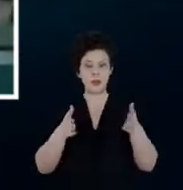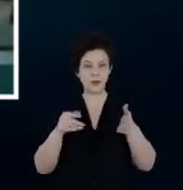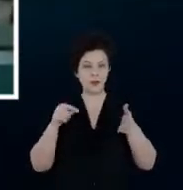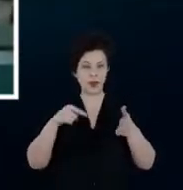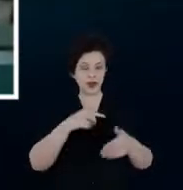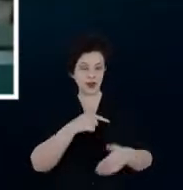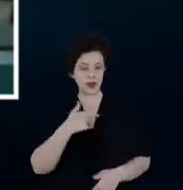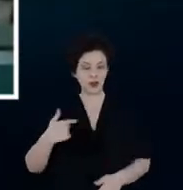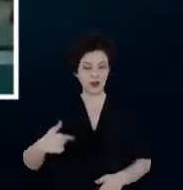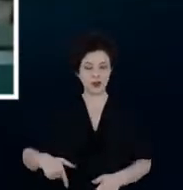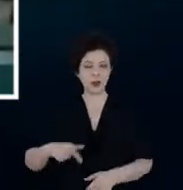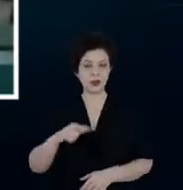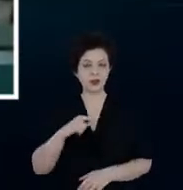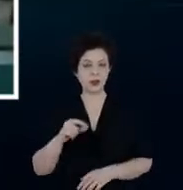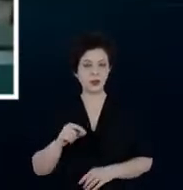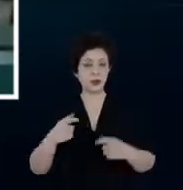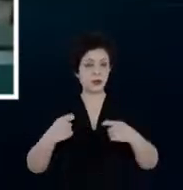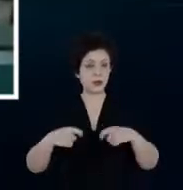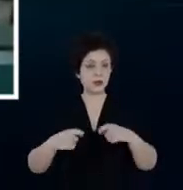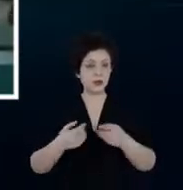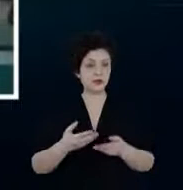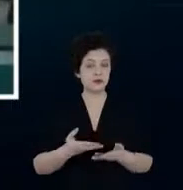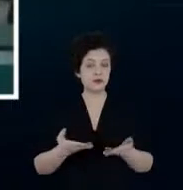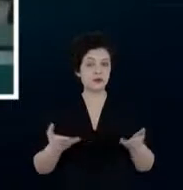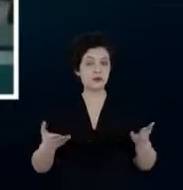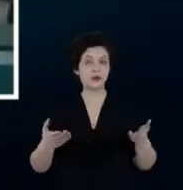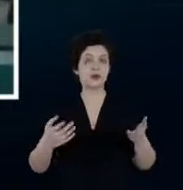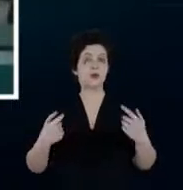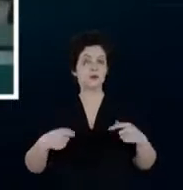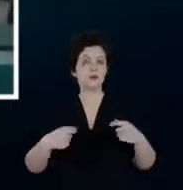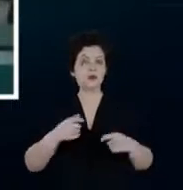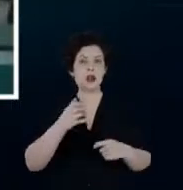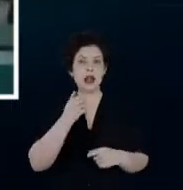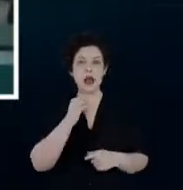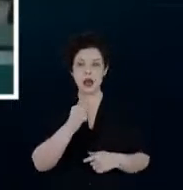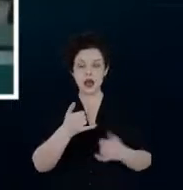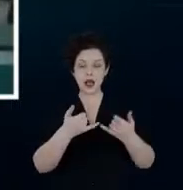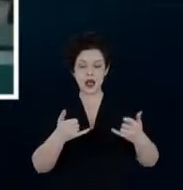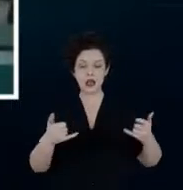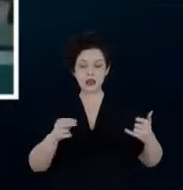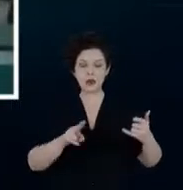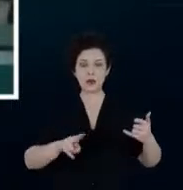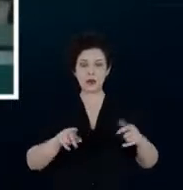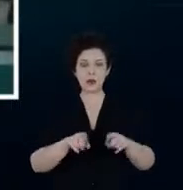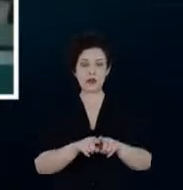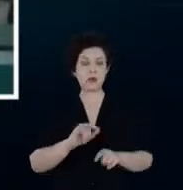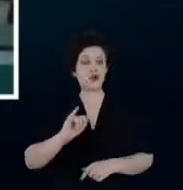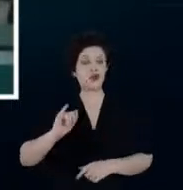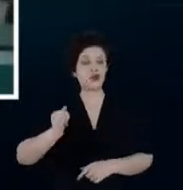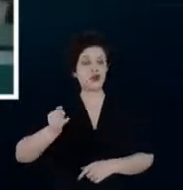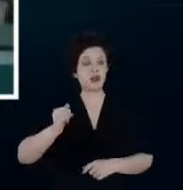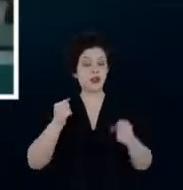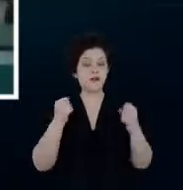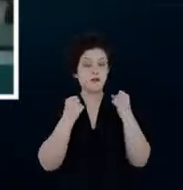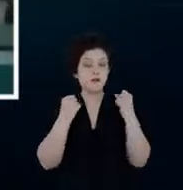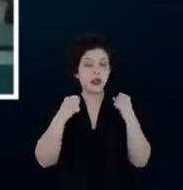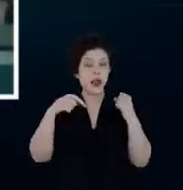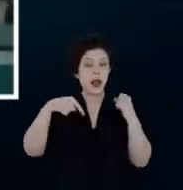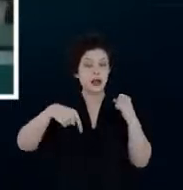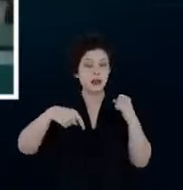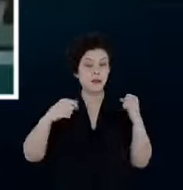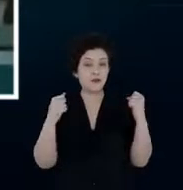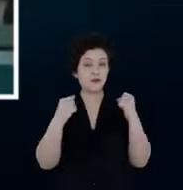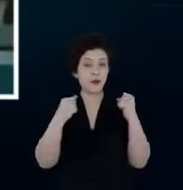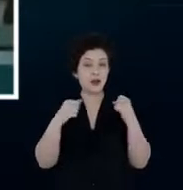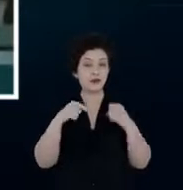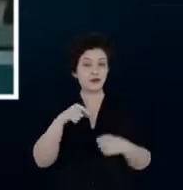China, que tem uma demanda muito alta de energia elétrica, e em janeiro, que é inverno aqui. Então, esses